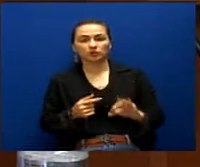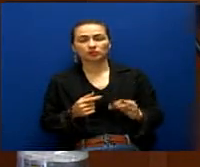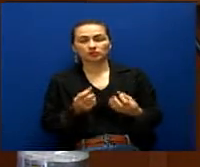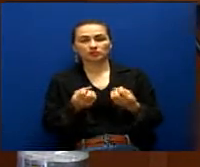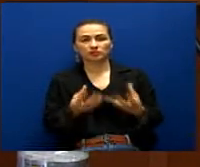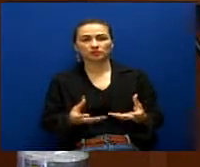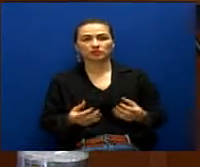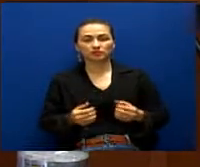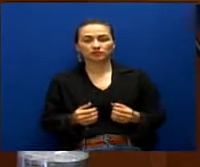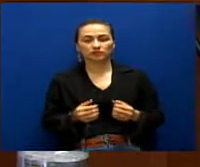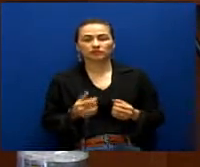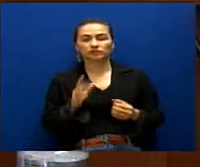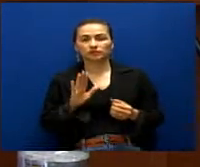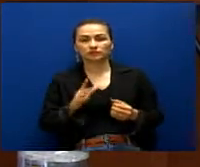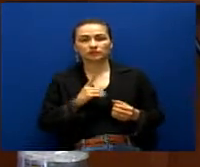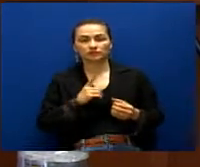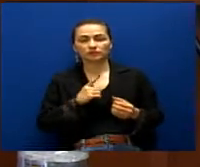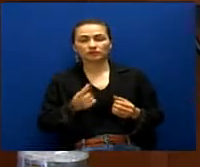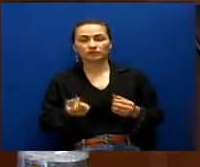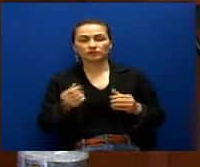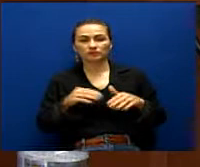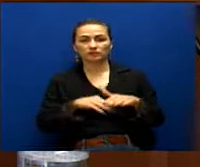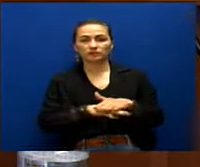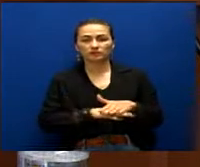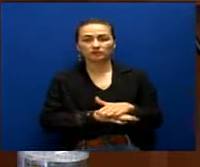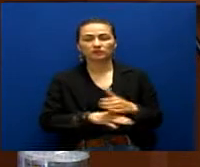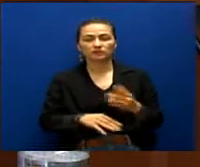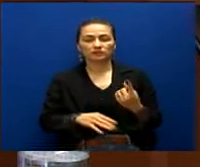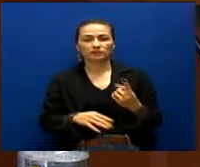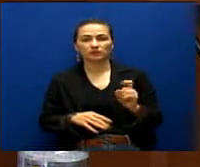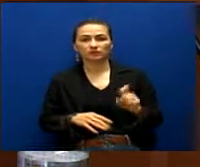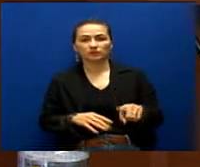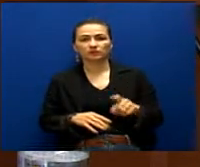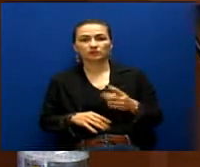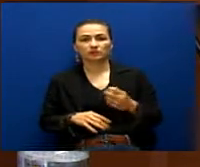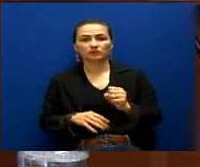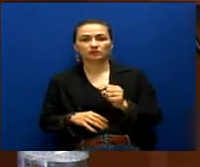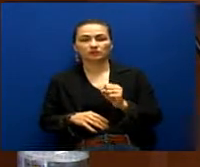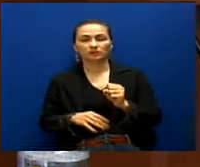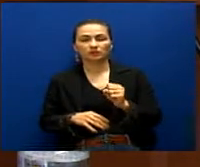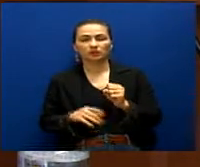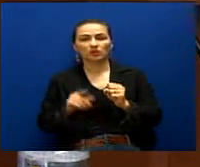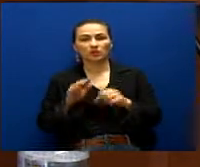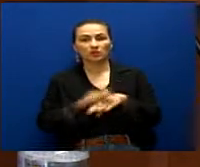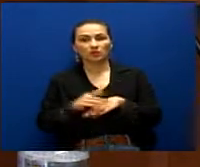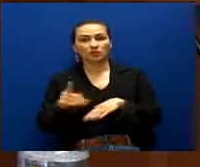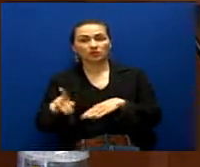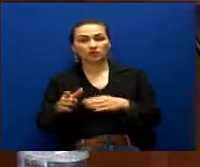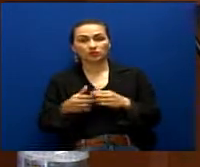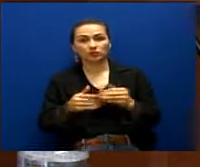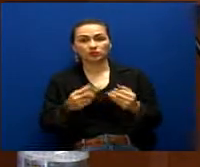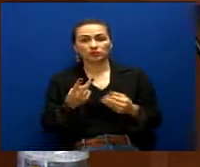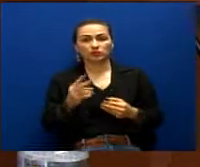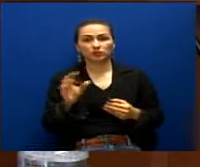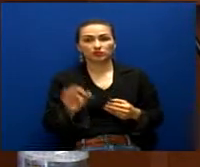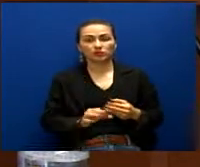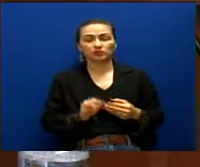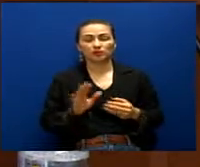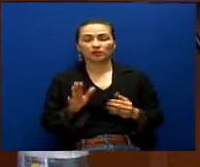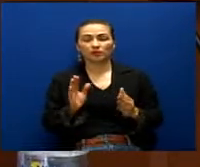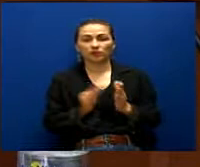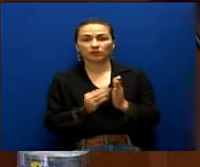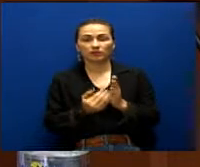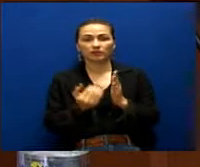existe de 1,8. Dá 2. De 1,8. Ele pediu 2. E eu fiz um aumento gradativo de 0,5% ao